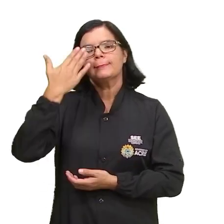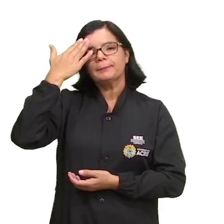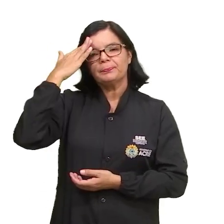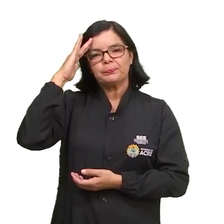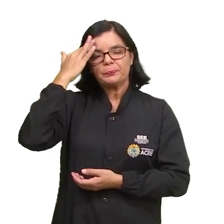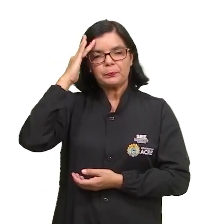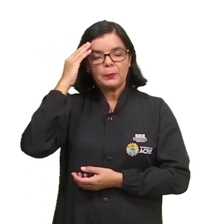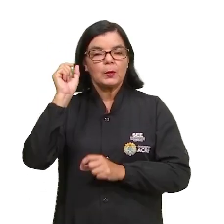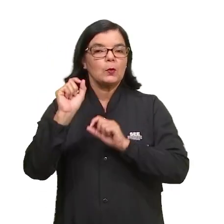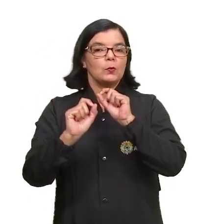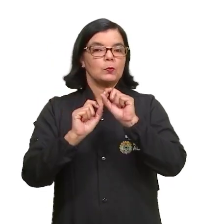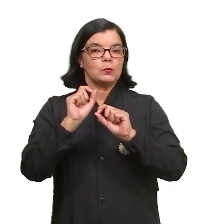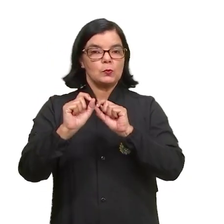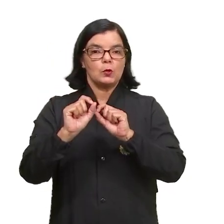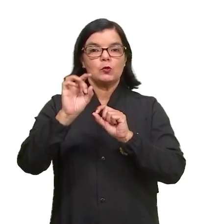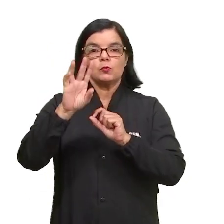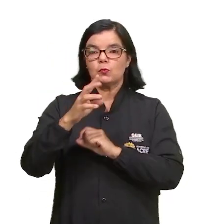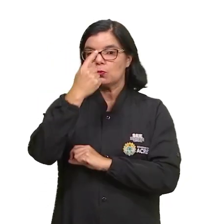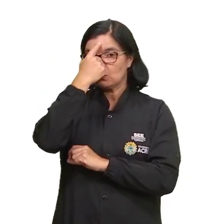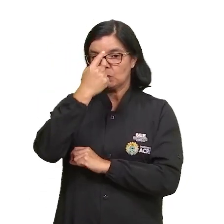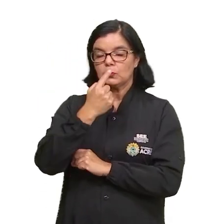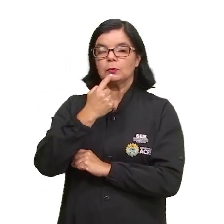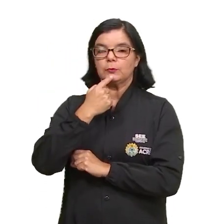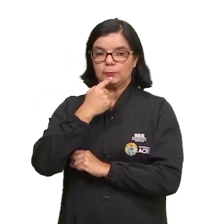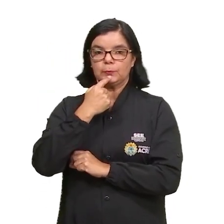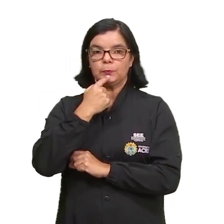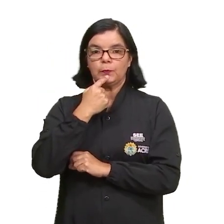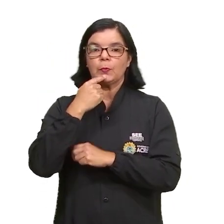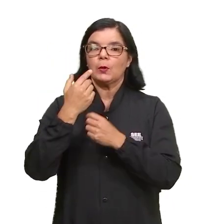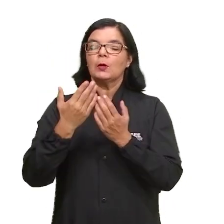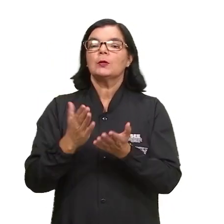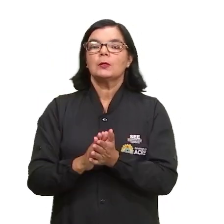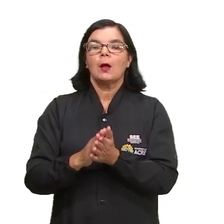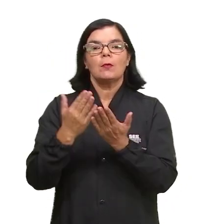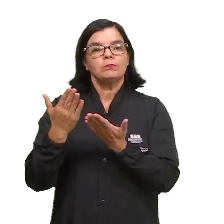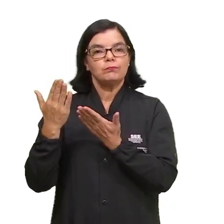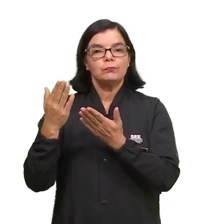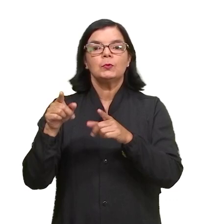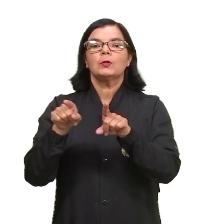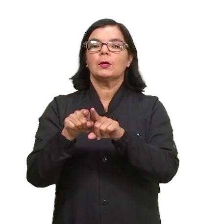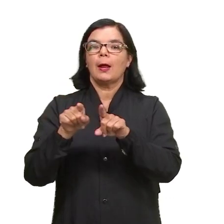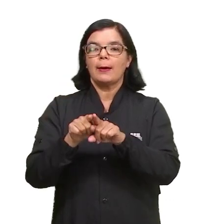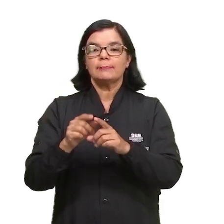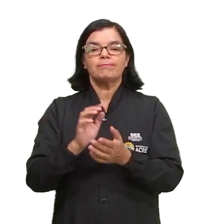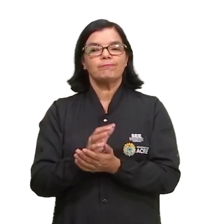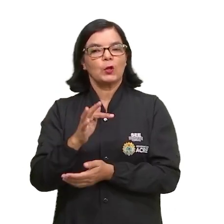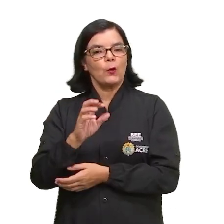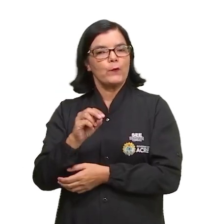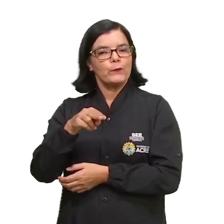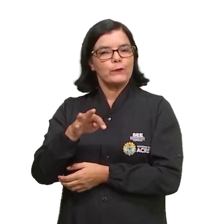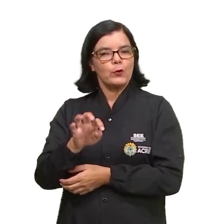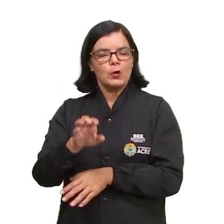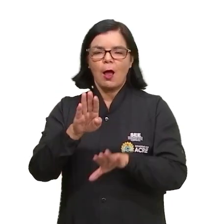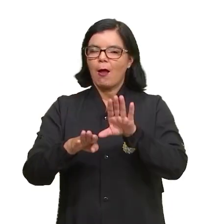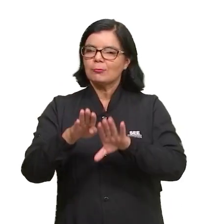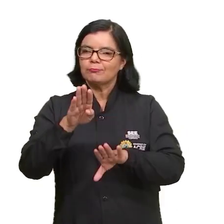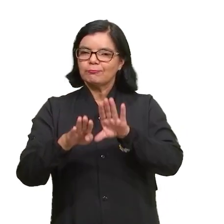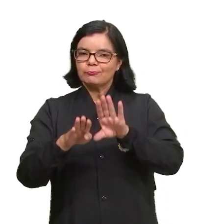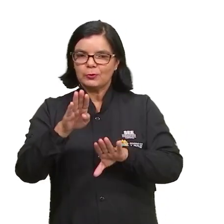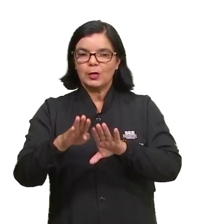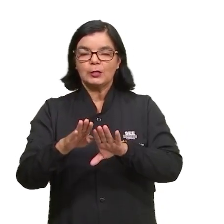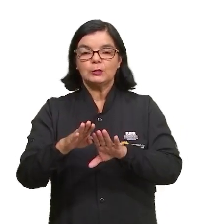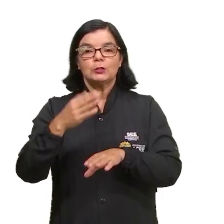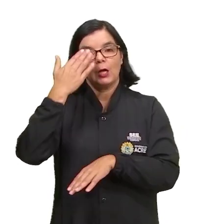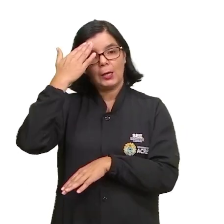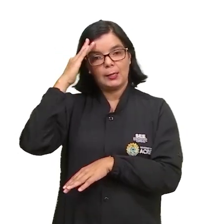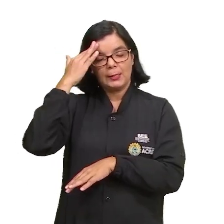entender um pouco mais sobre as imagens que estão expostas fazendo a leitura da fonte. Muitas vezes você consegue